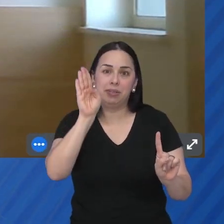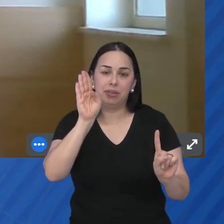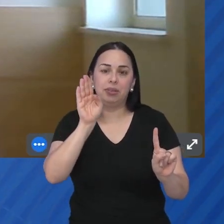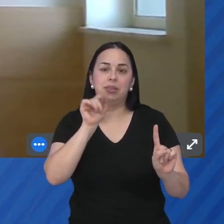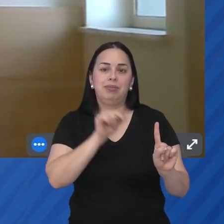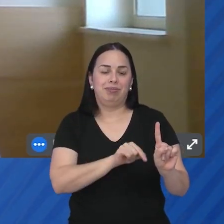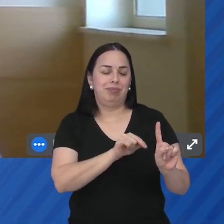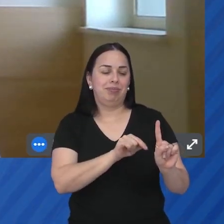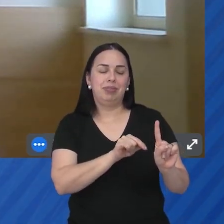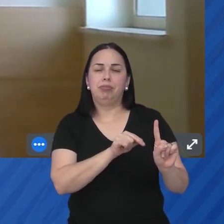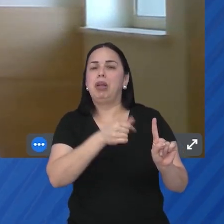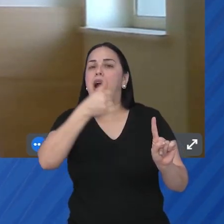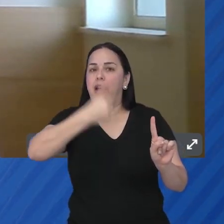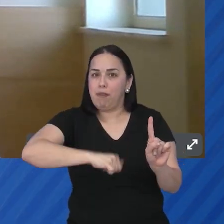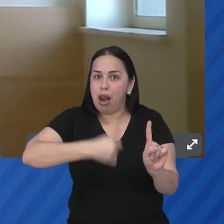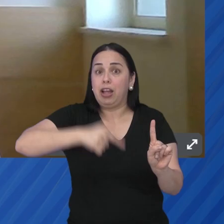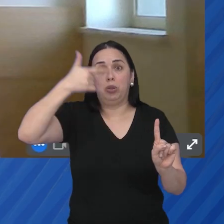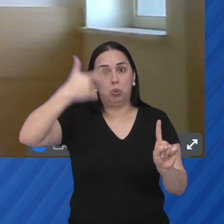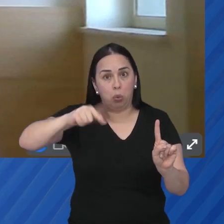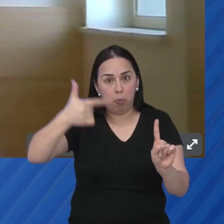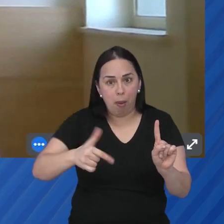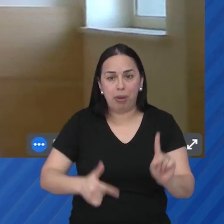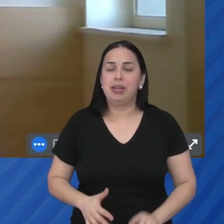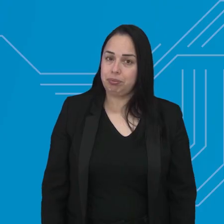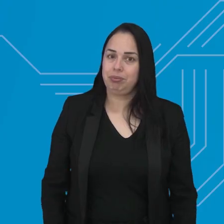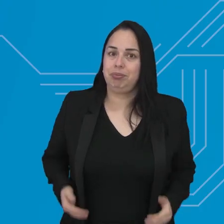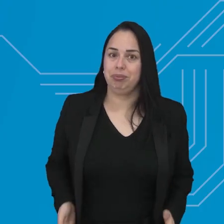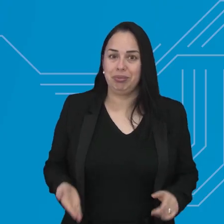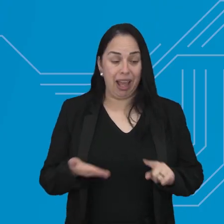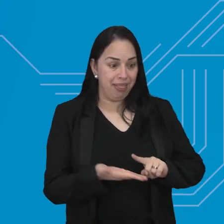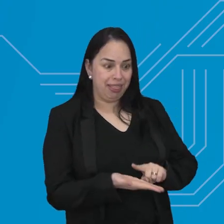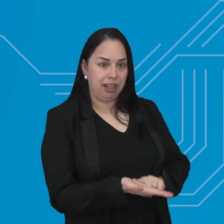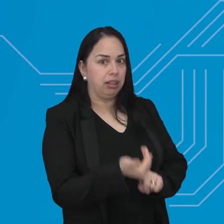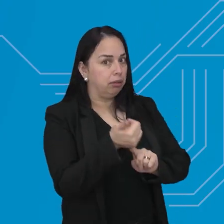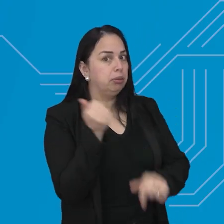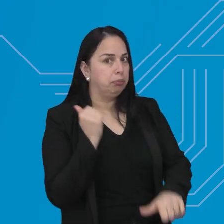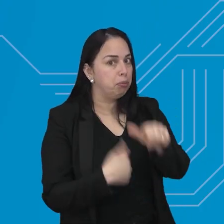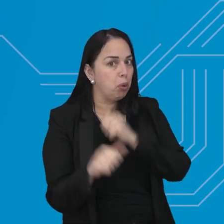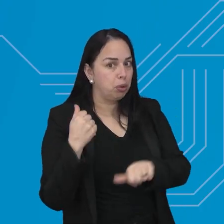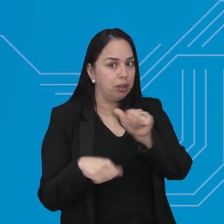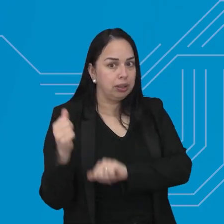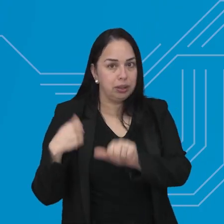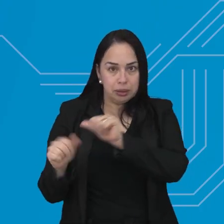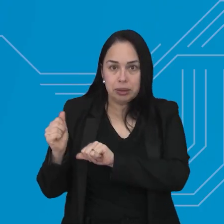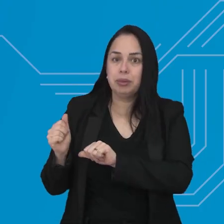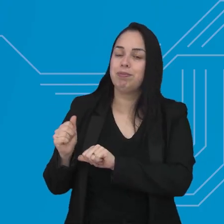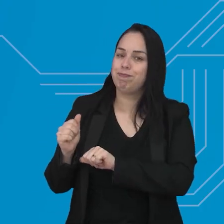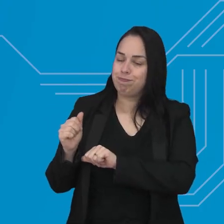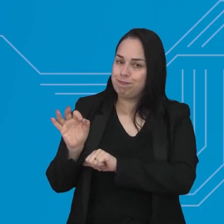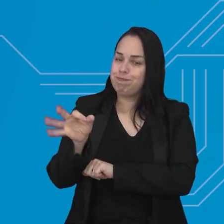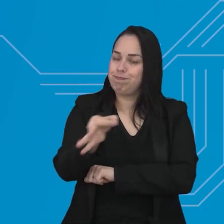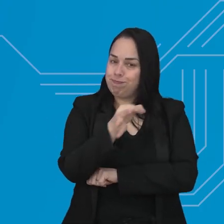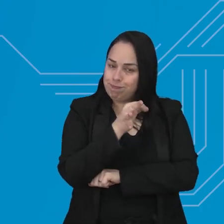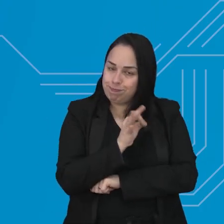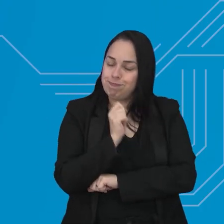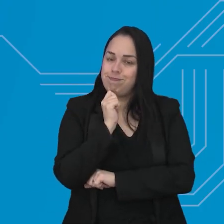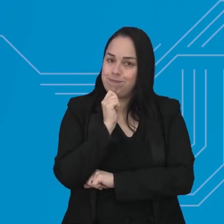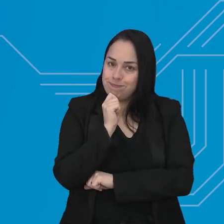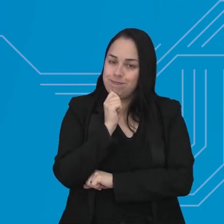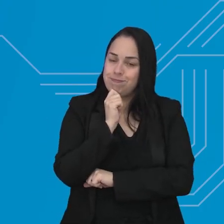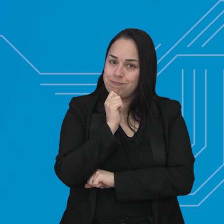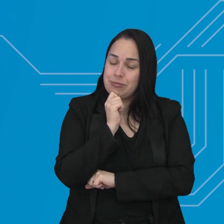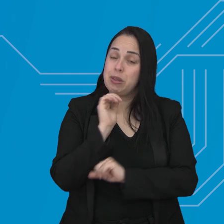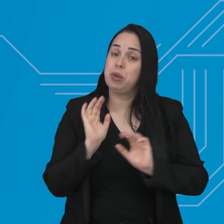precisa, principalmente, de ser reavaliada. E a tecnologia alterou mesmo alguns paradigmas das